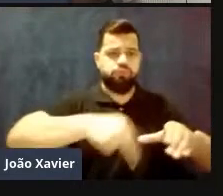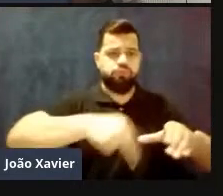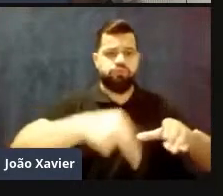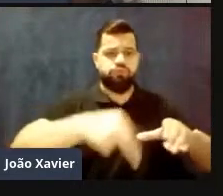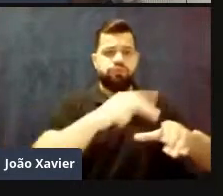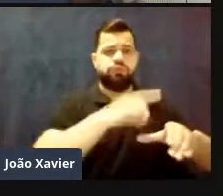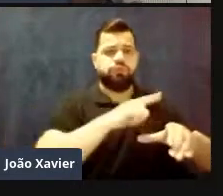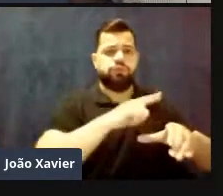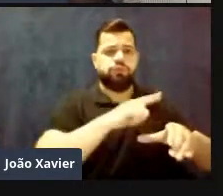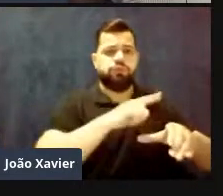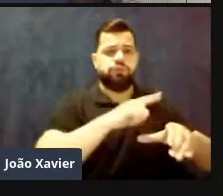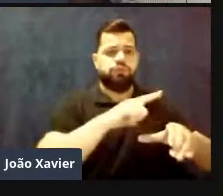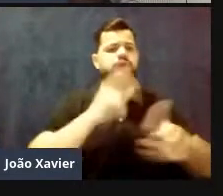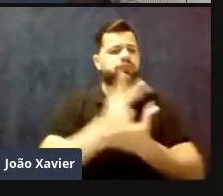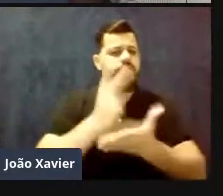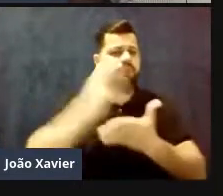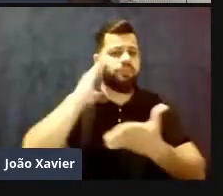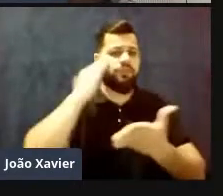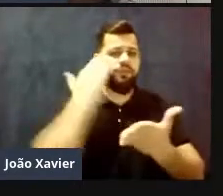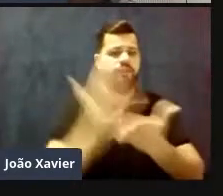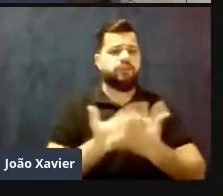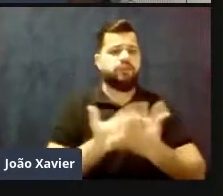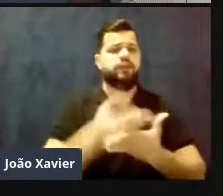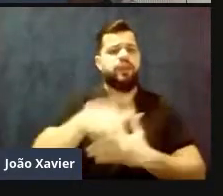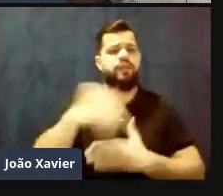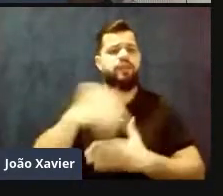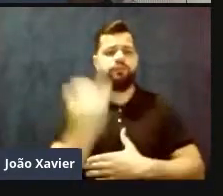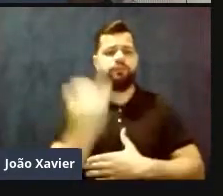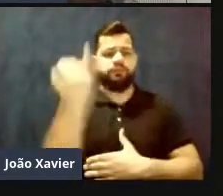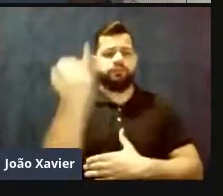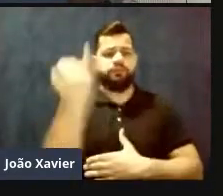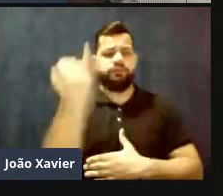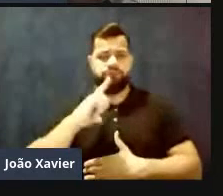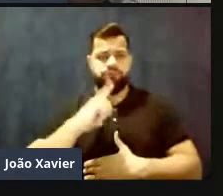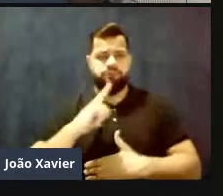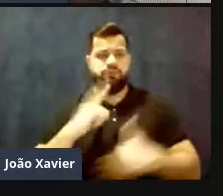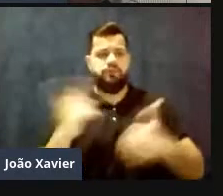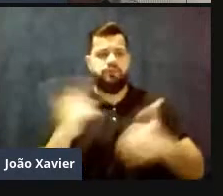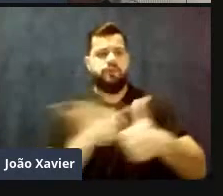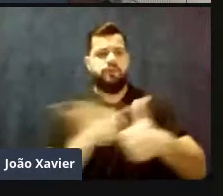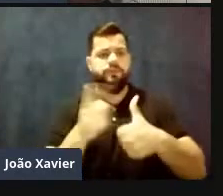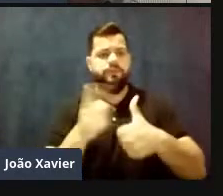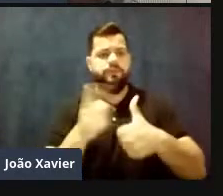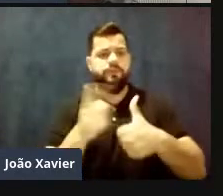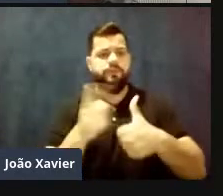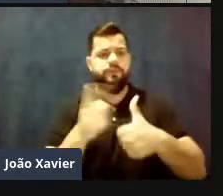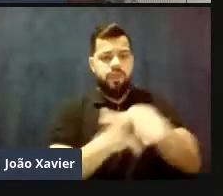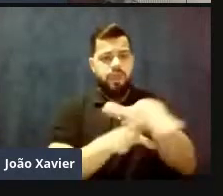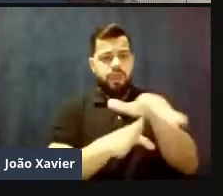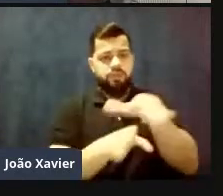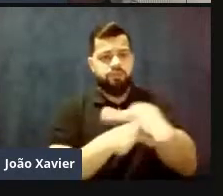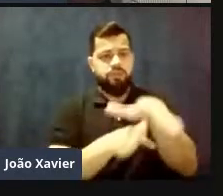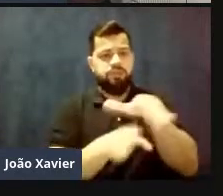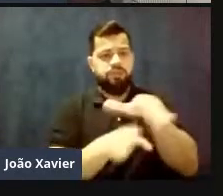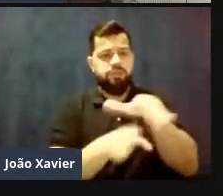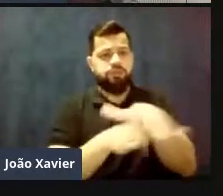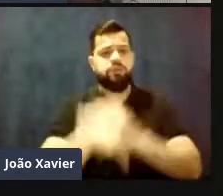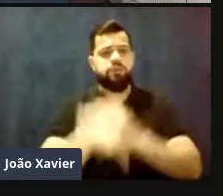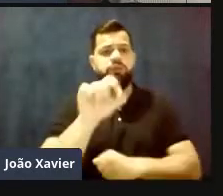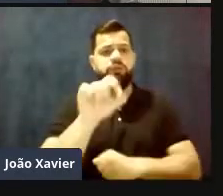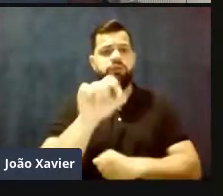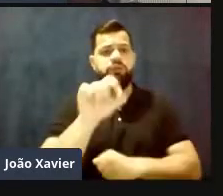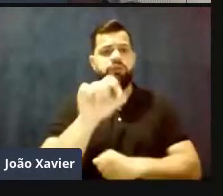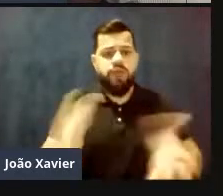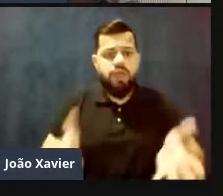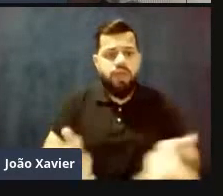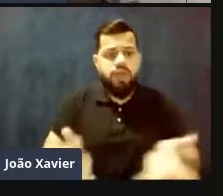na assistência hospitalar. Então, as primeiras recomendações que surgiram, elas não preconizavam, ou pelo menos não incentivavam, que o nutricionista